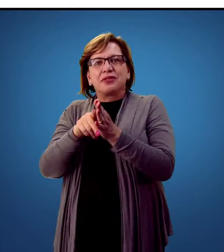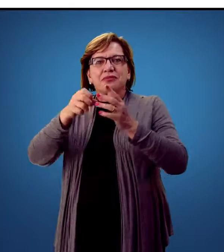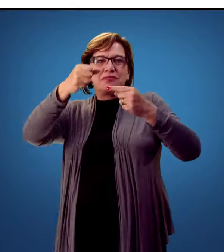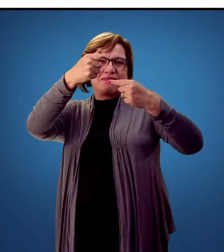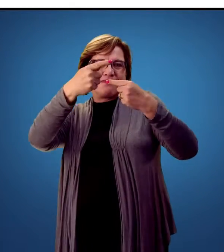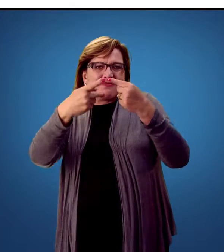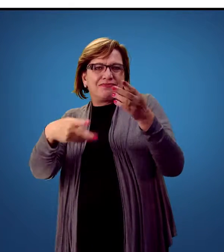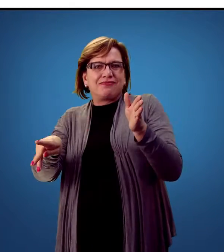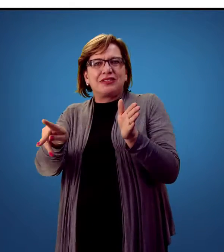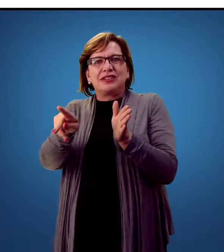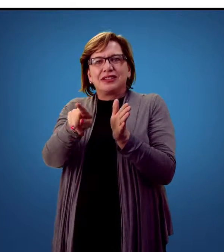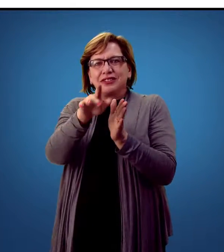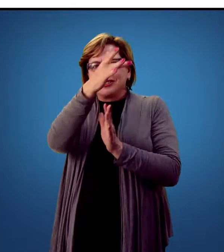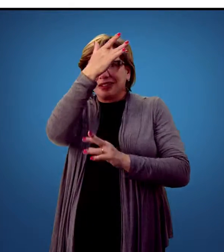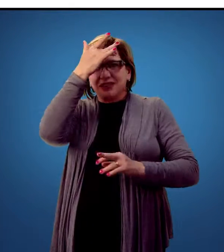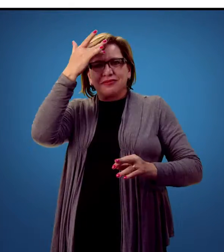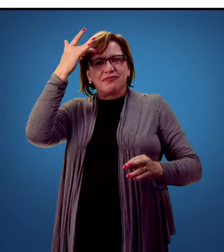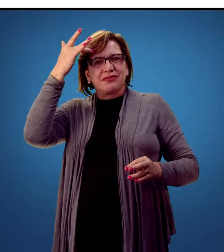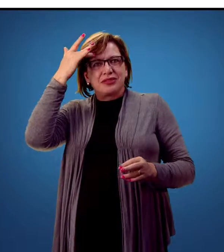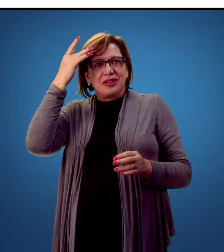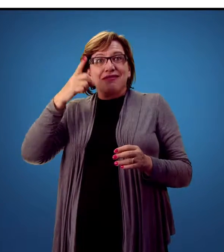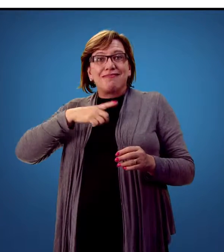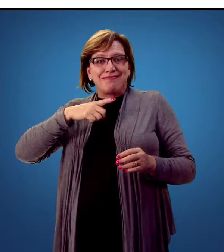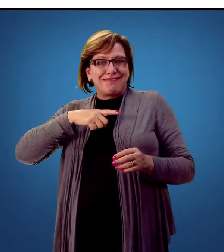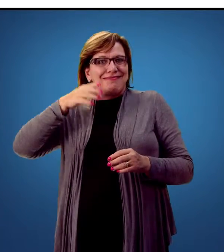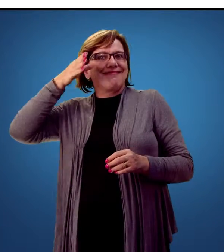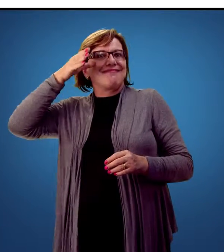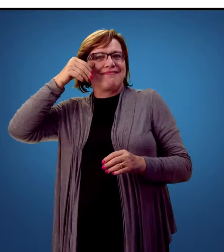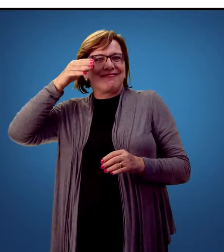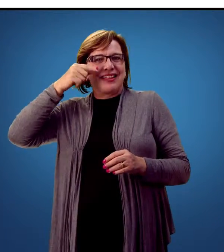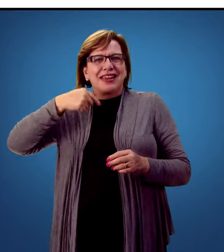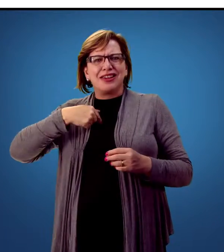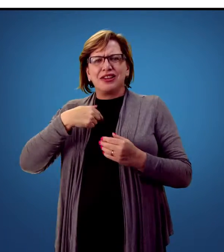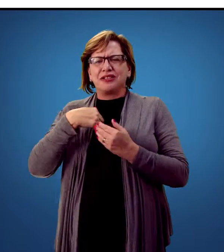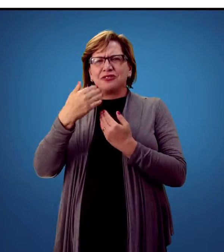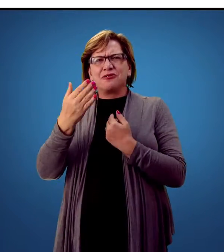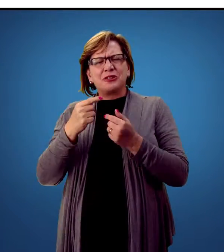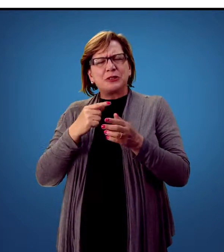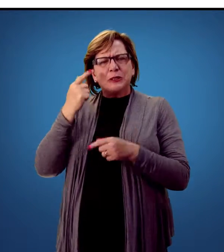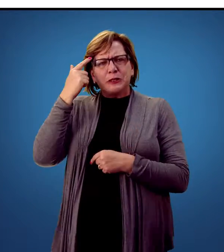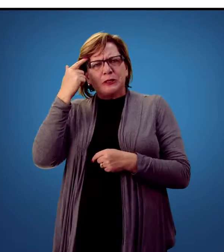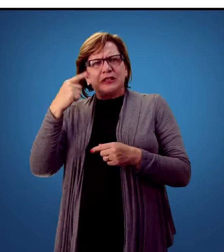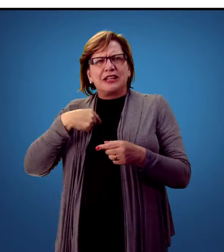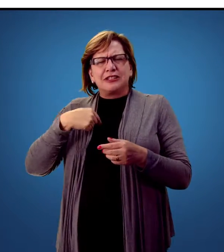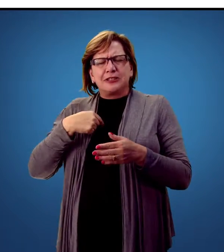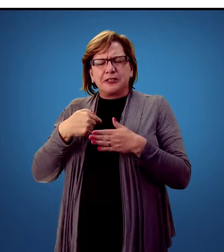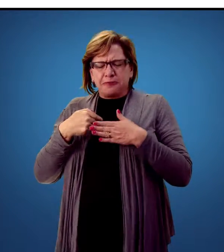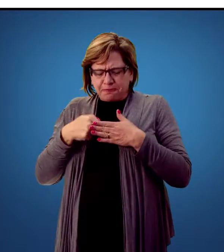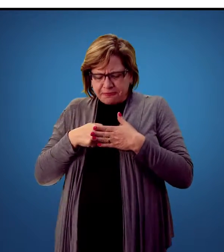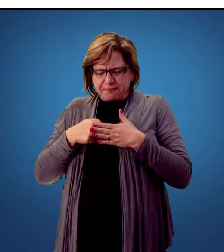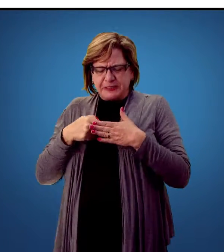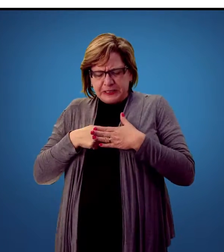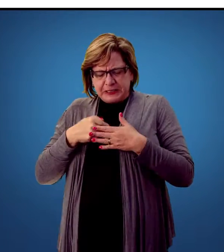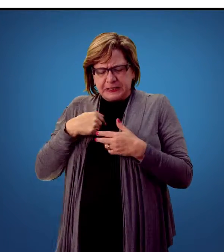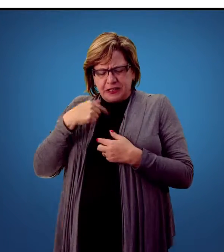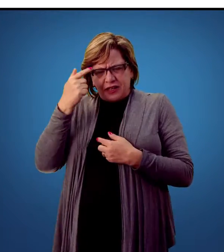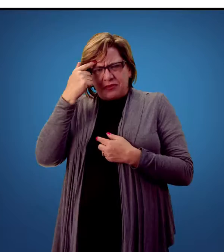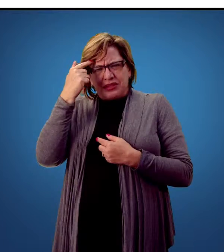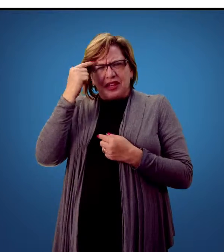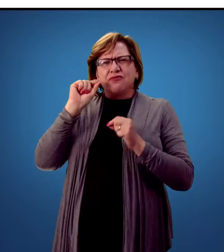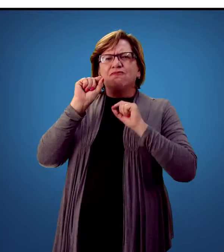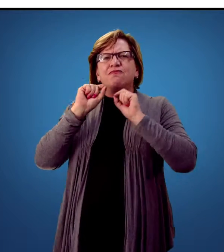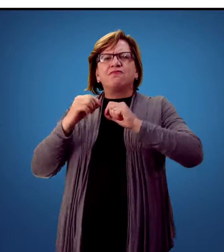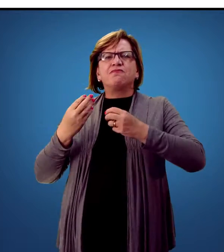ter curiosidade e eu na minha juventude é tinha muitas indagações né com as coisas que estavam à minha